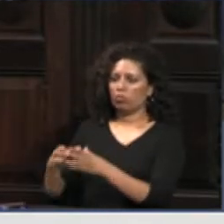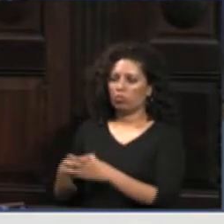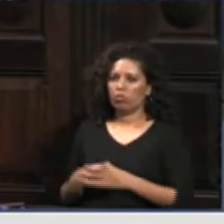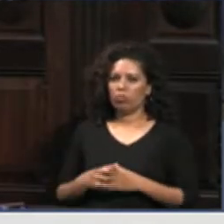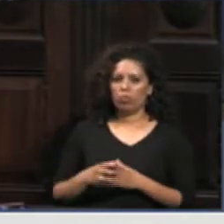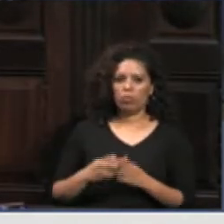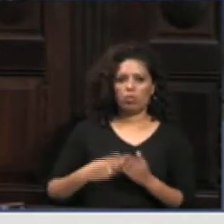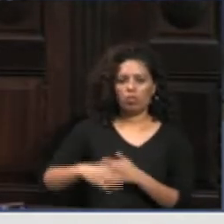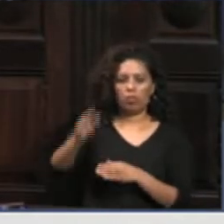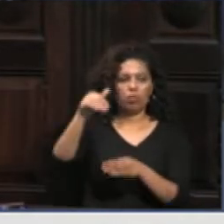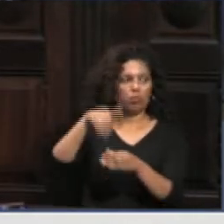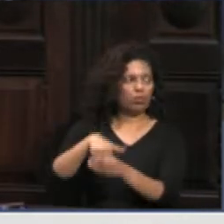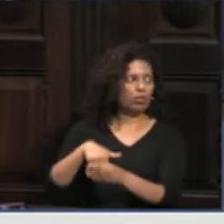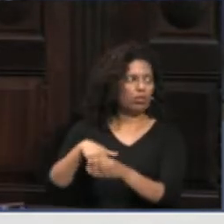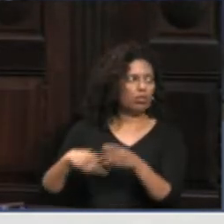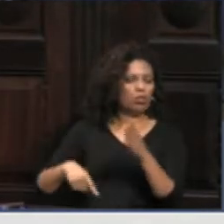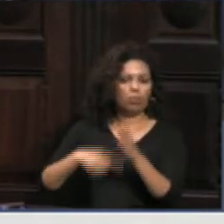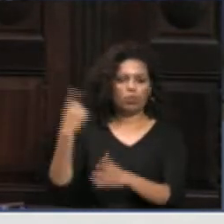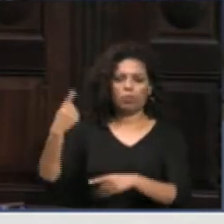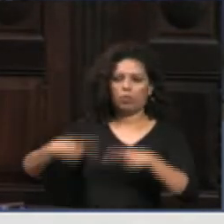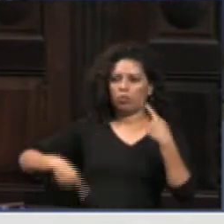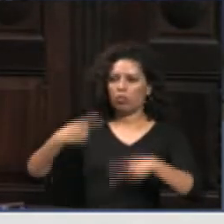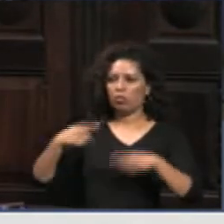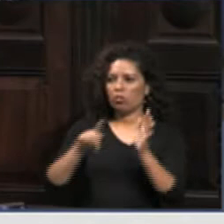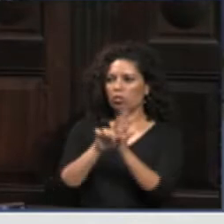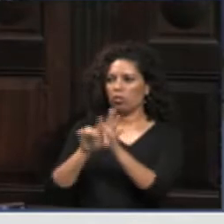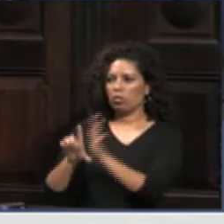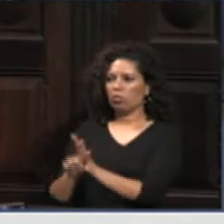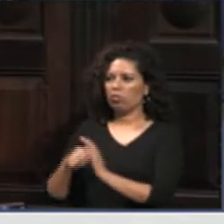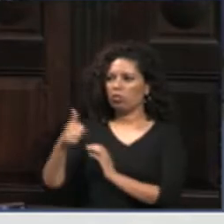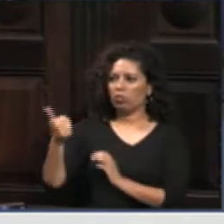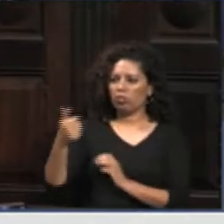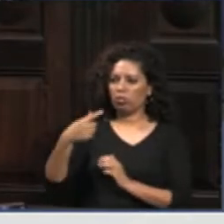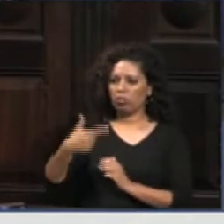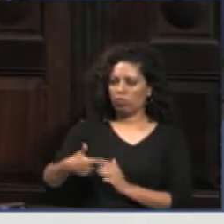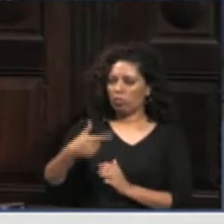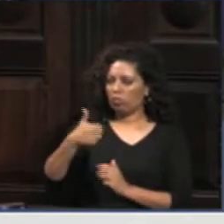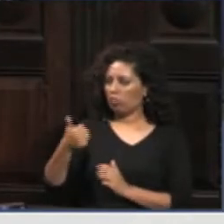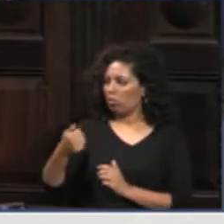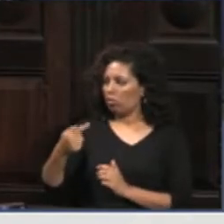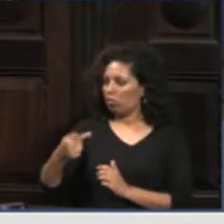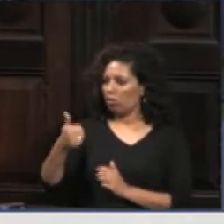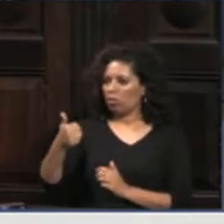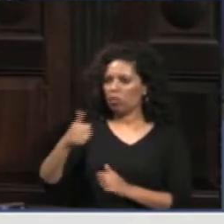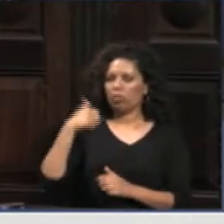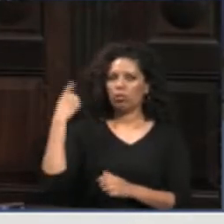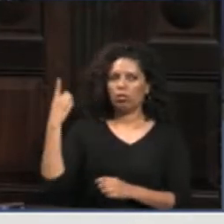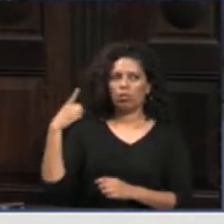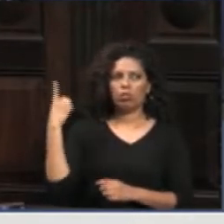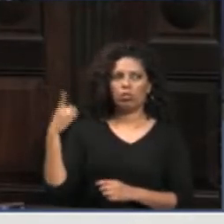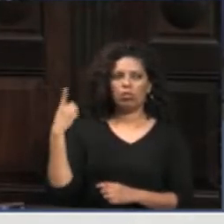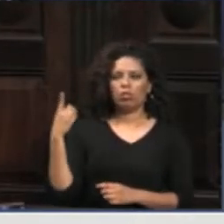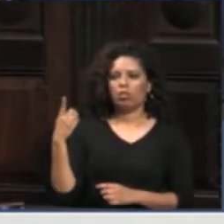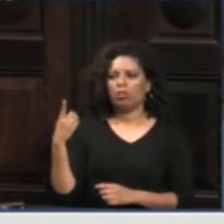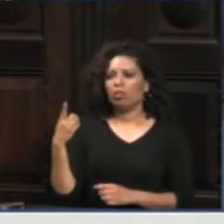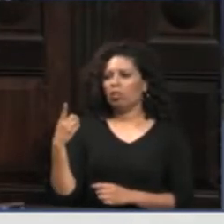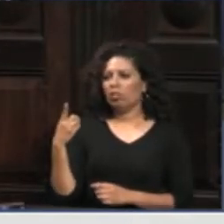permanentes. Em votação, em primeira discussão, projeto de lei 1271 de 2015, de autoria do deputado Dionísio